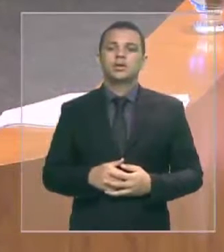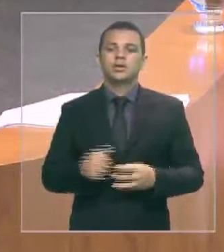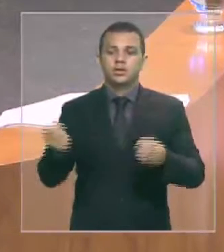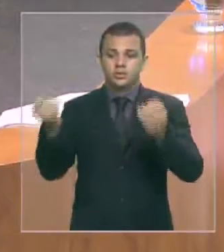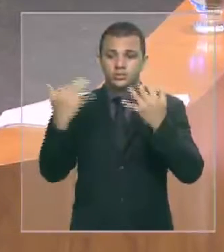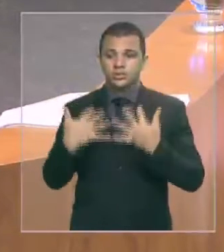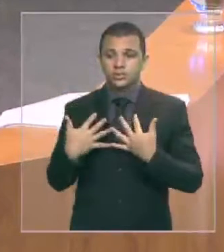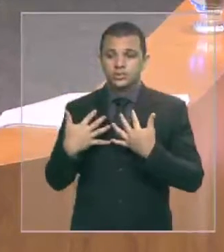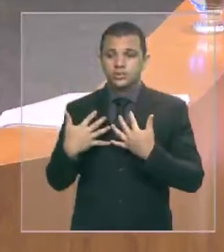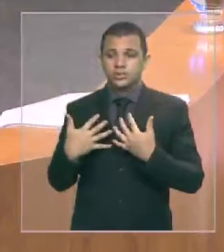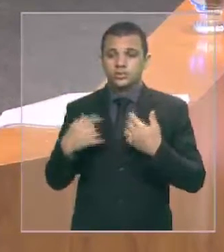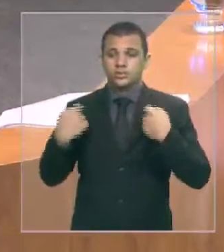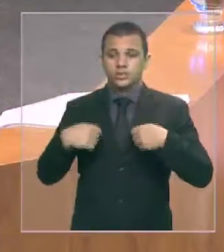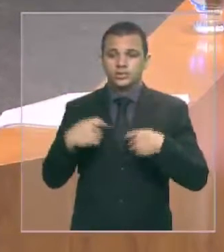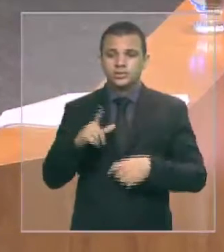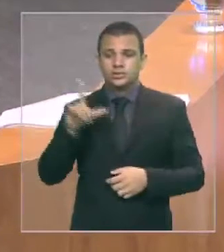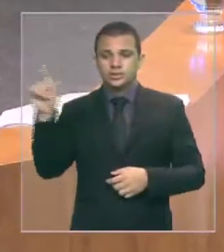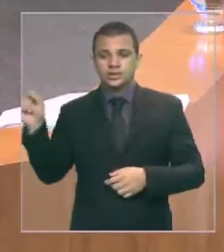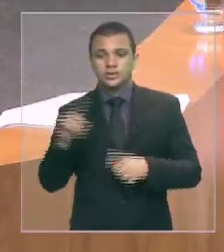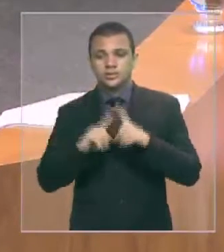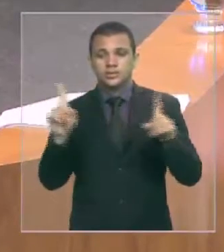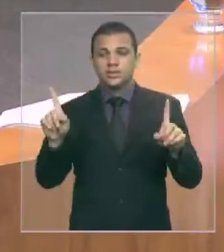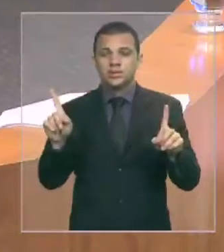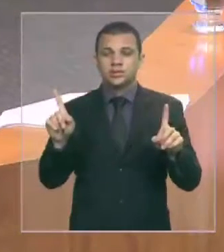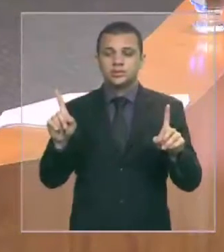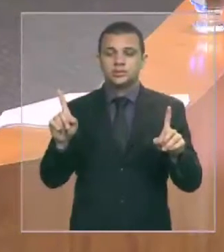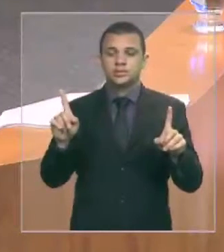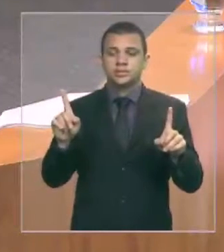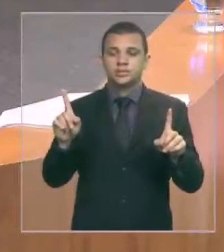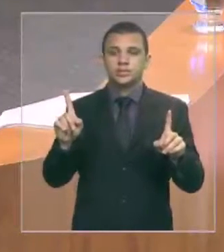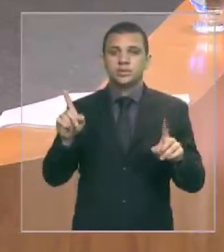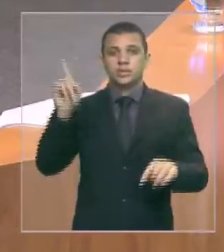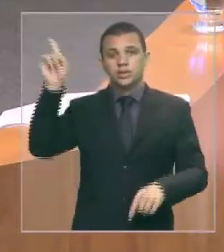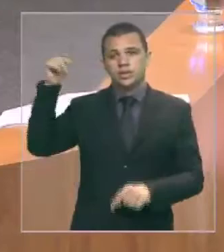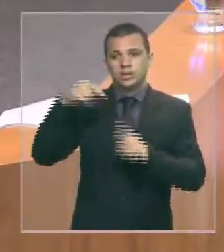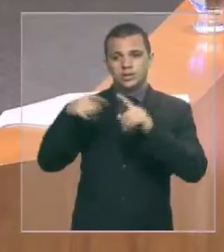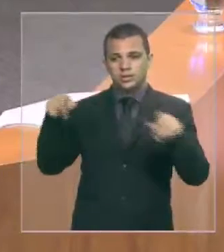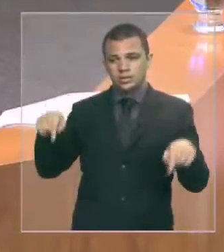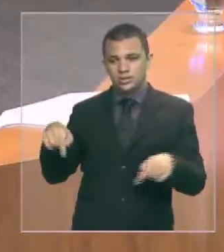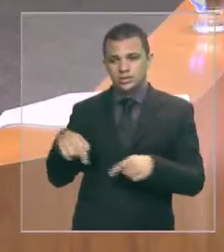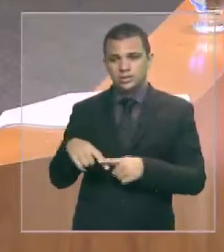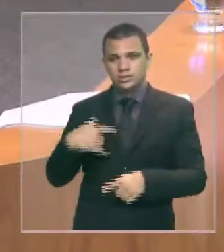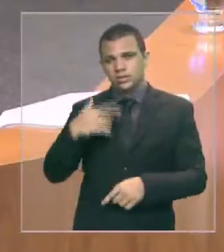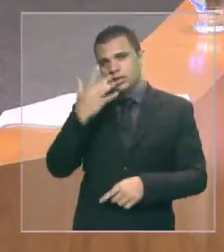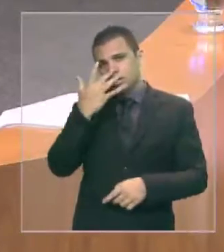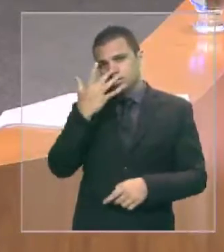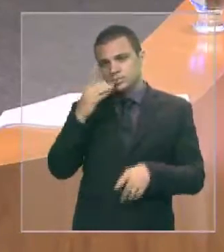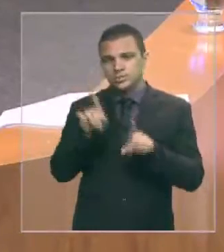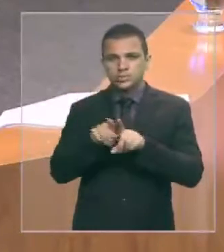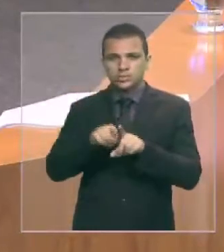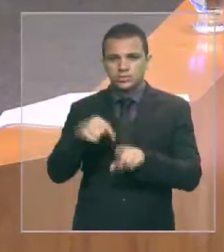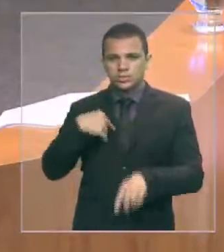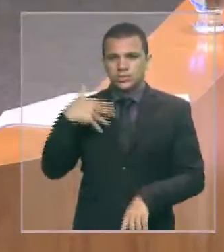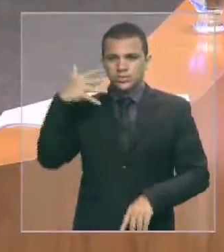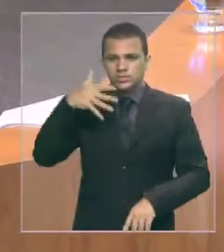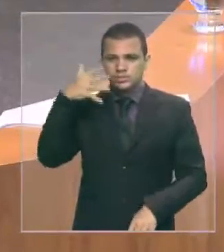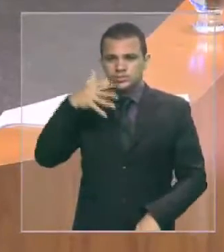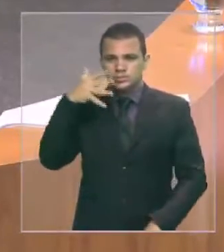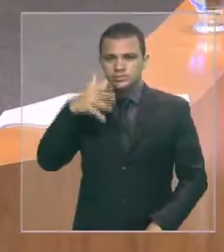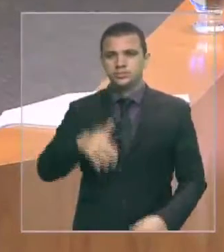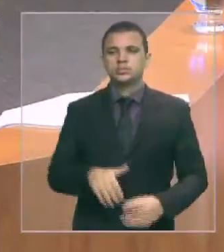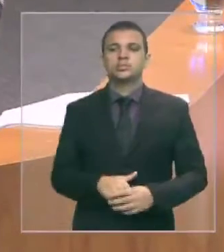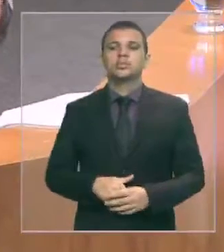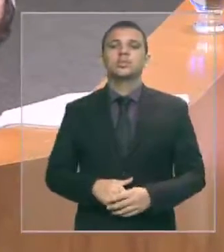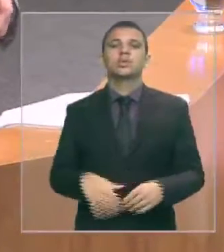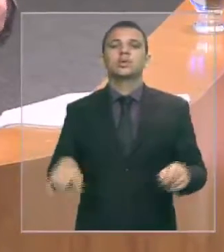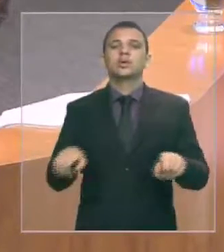de deixar o plenário, mas que estaria no seu gabinete, assistindo o nosso pronunciamento, e